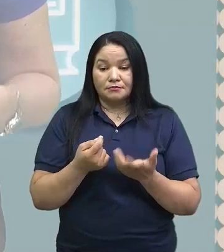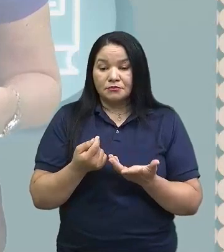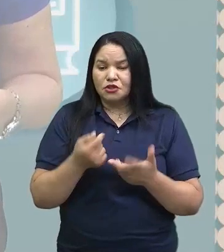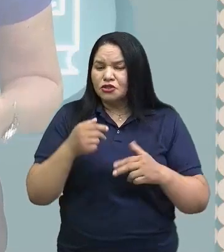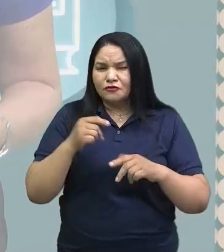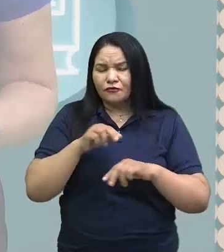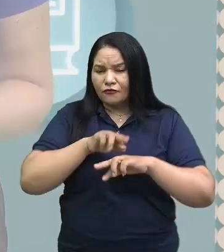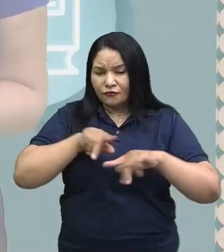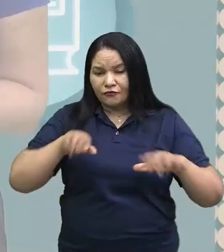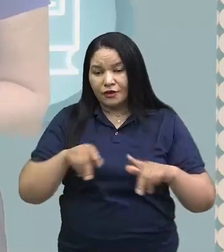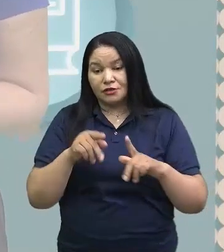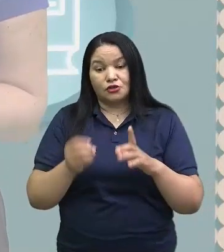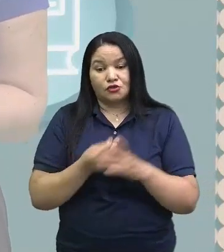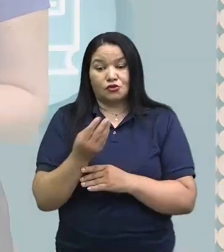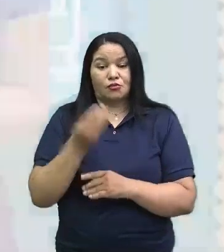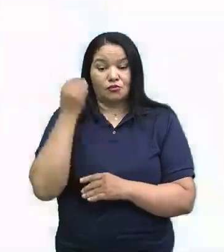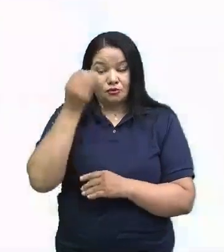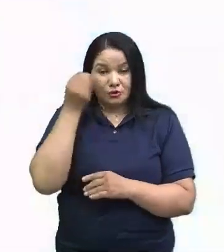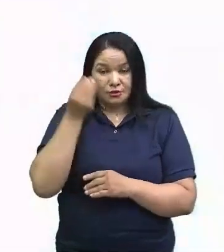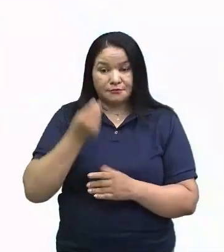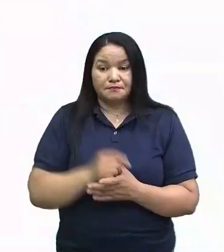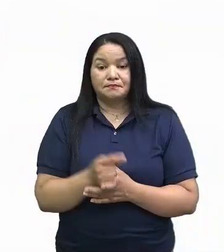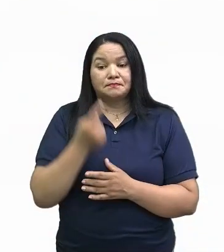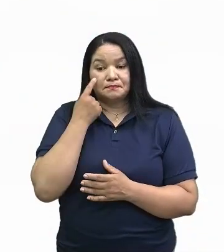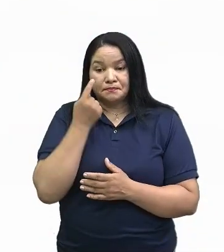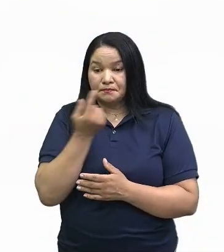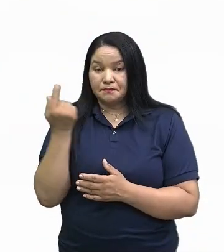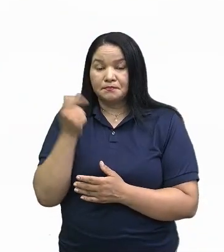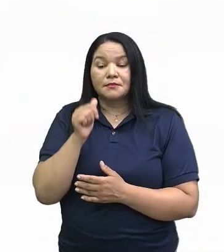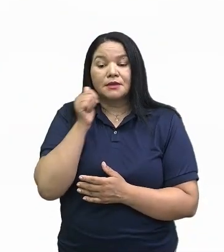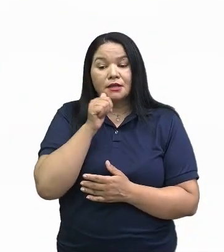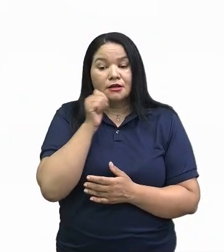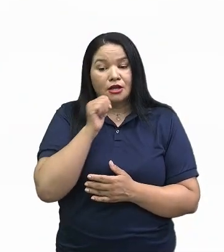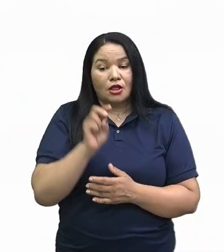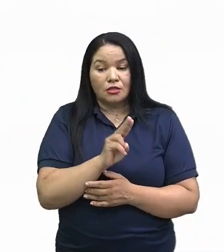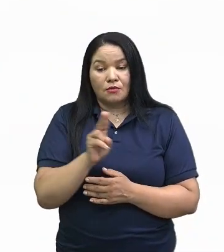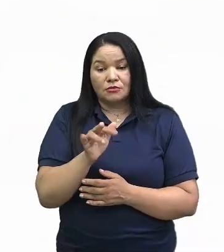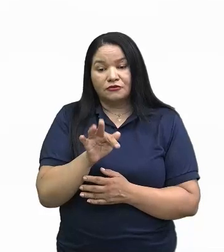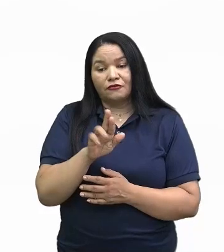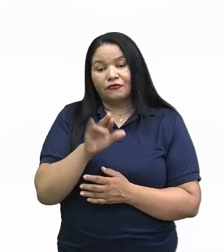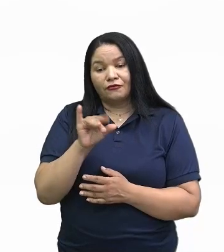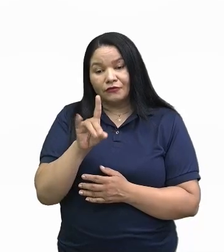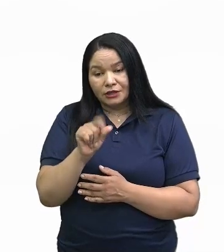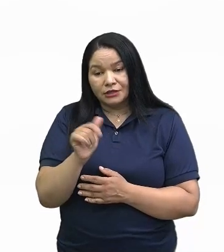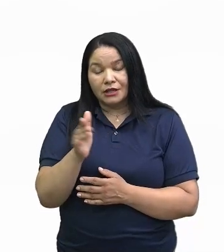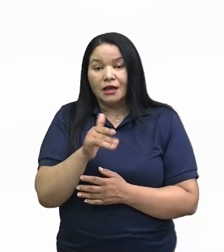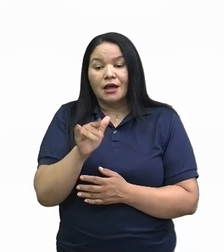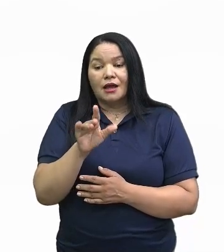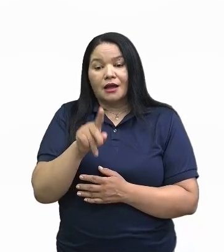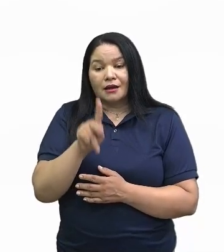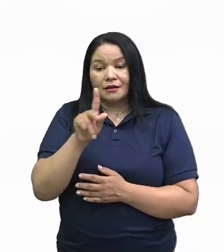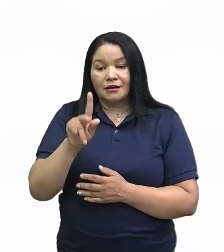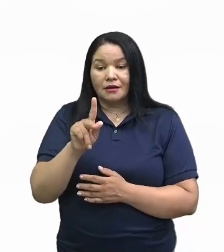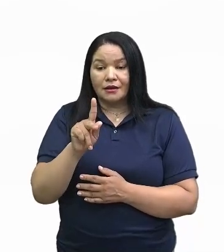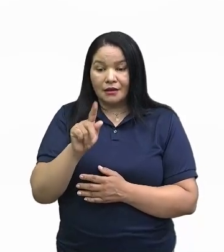e perspectivas. Vamos mostrar agora uma artista, que é a Frida Kahlo. A Frida Kahlo,